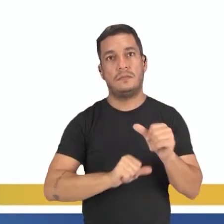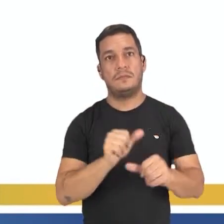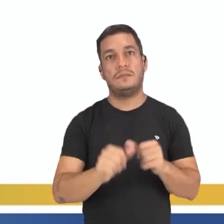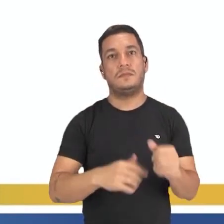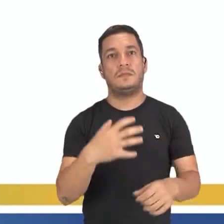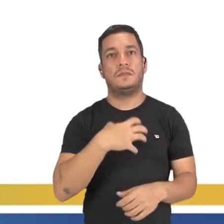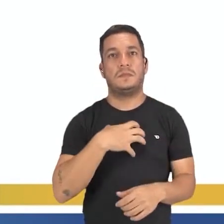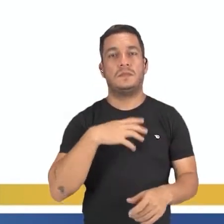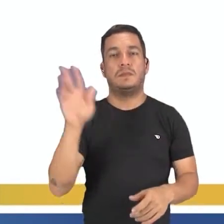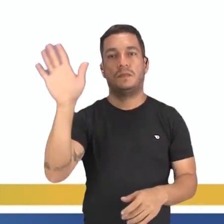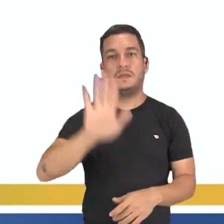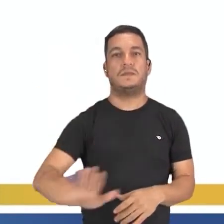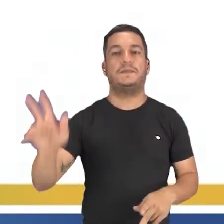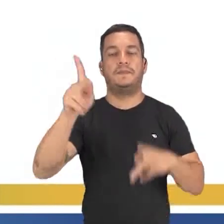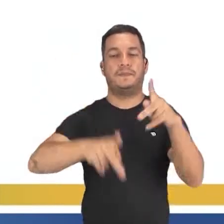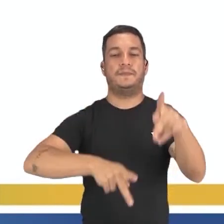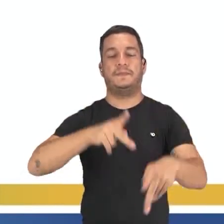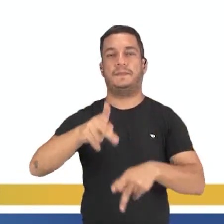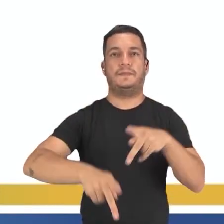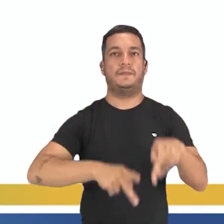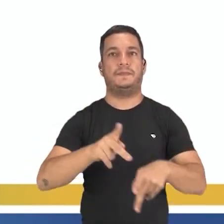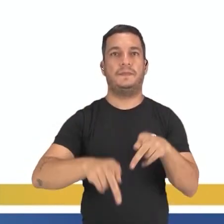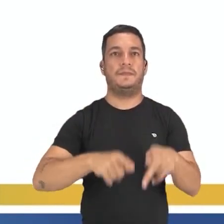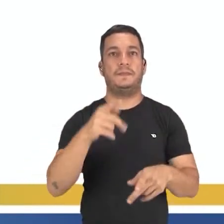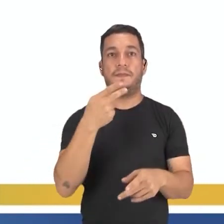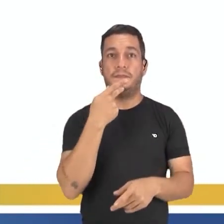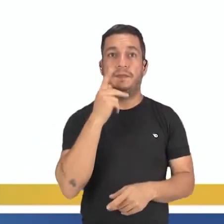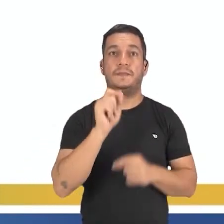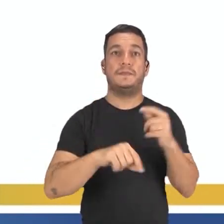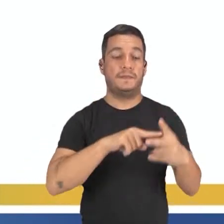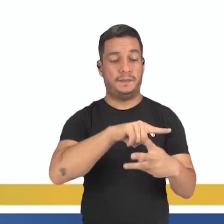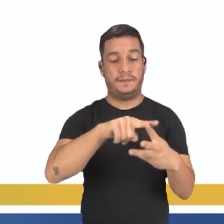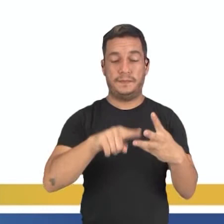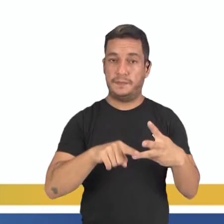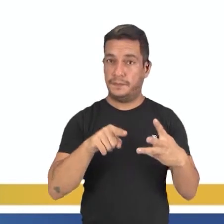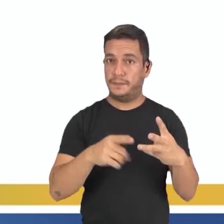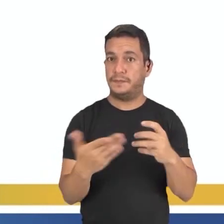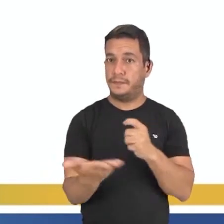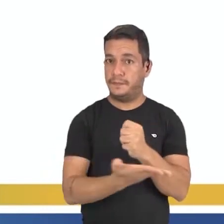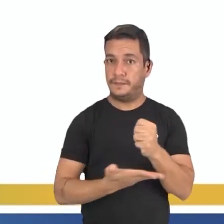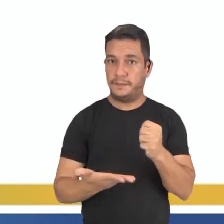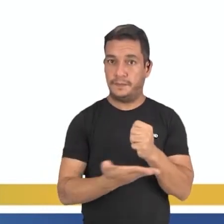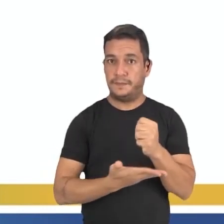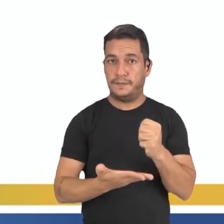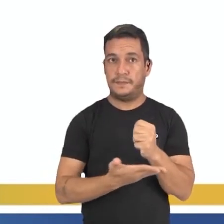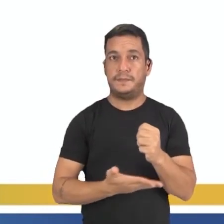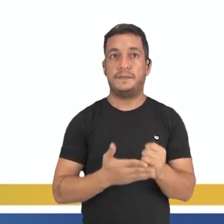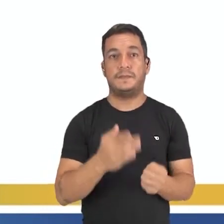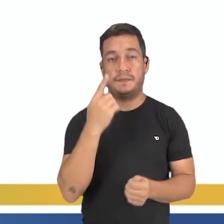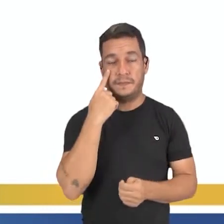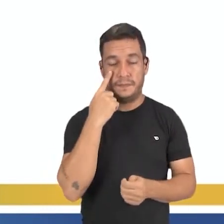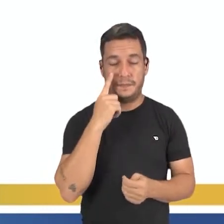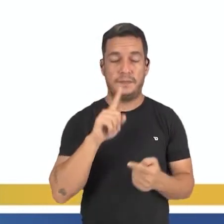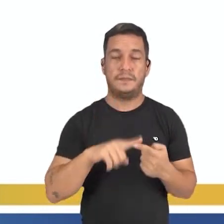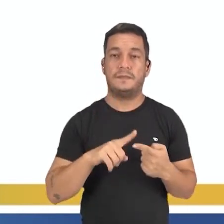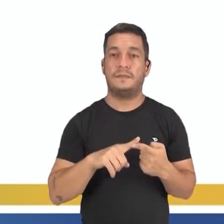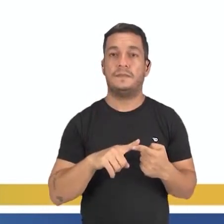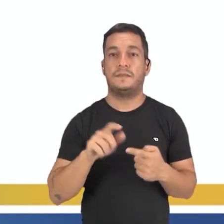no comportamento geral da população. Estamos falando de 3 aspectos básicos. Vamos lá, então? Letra